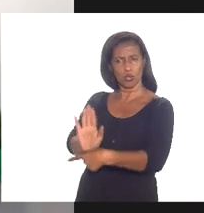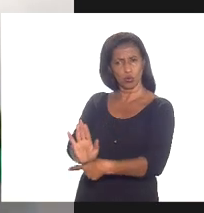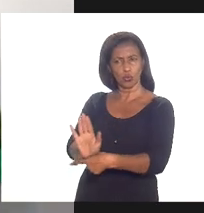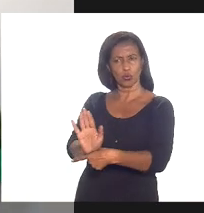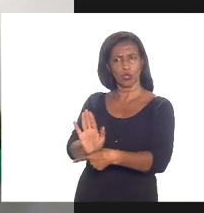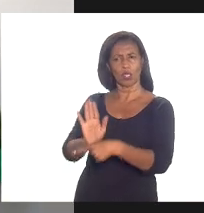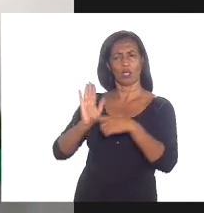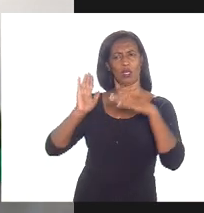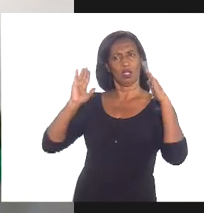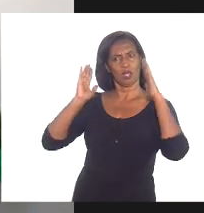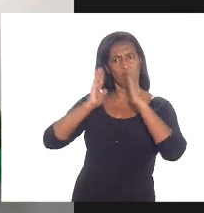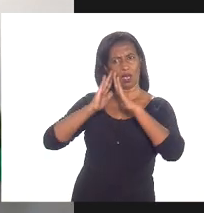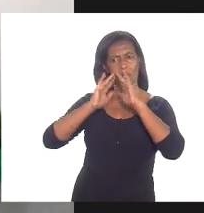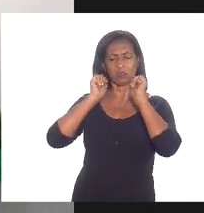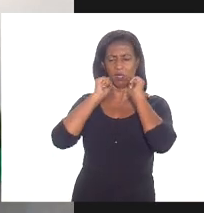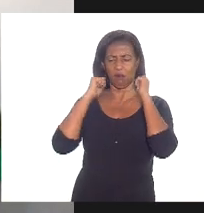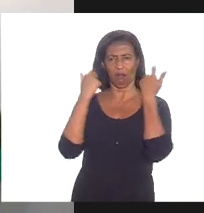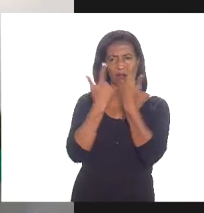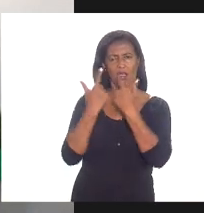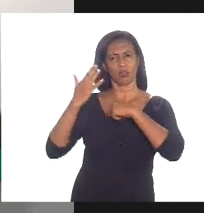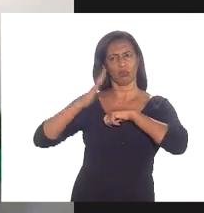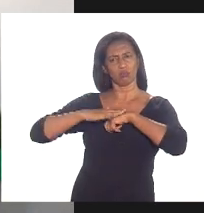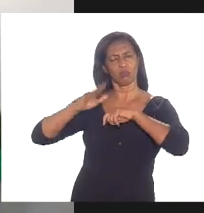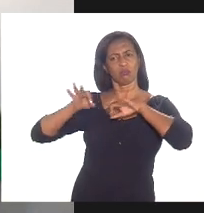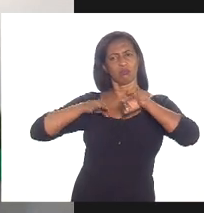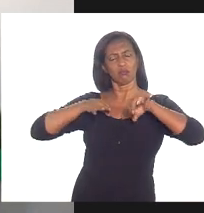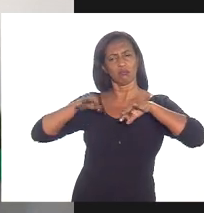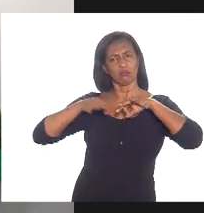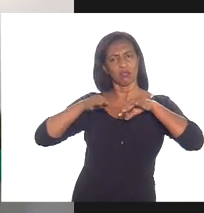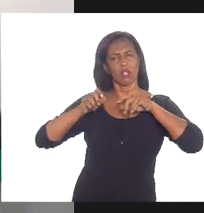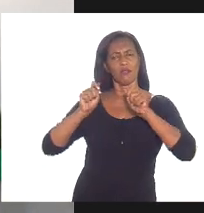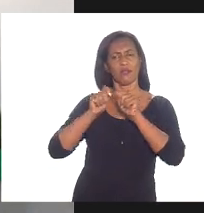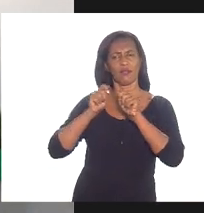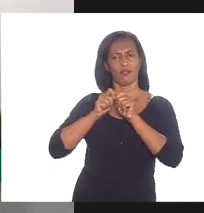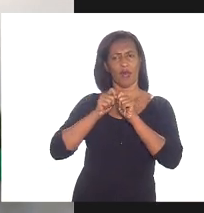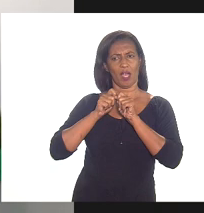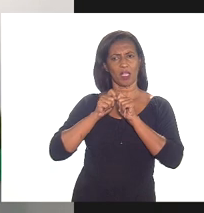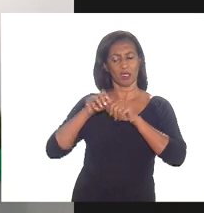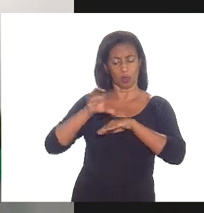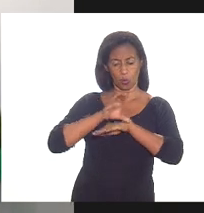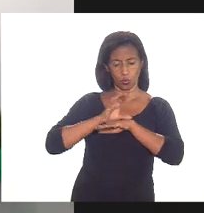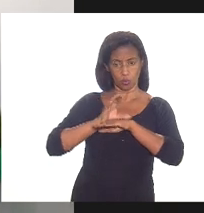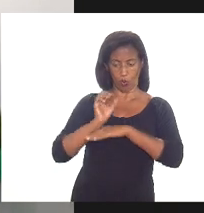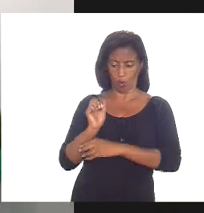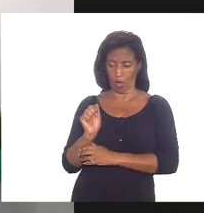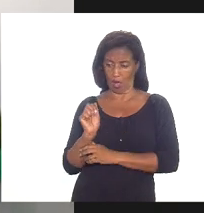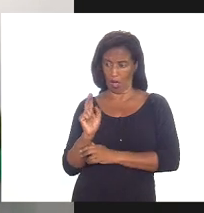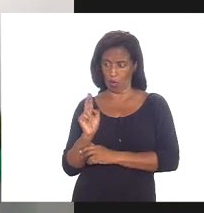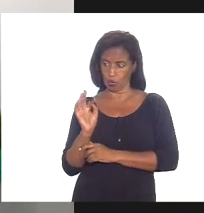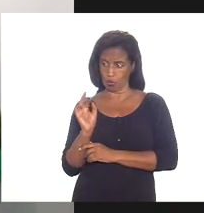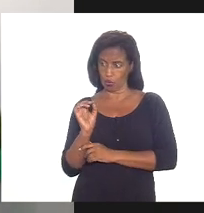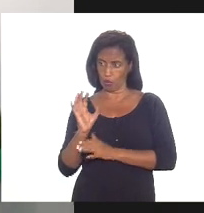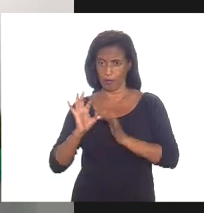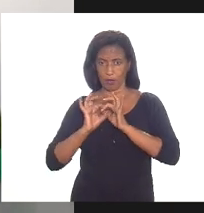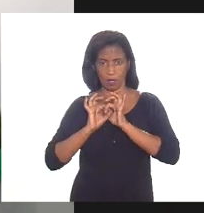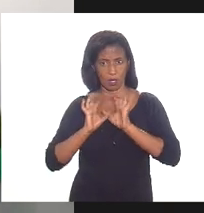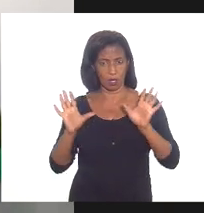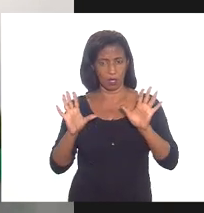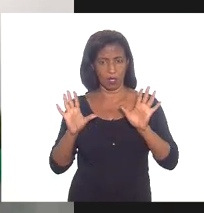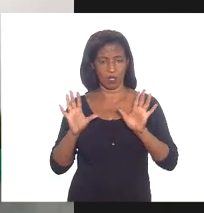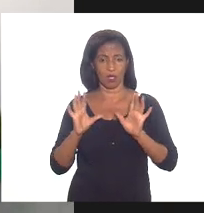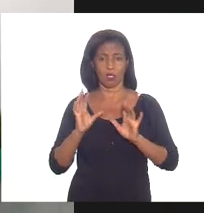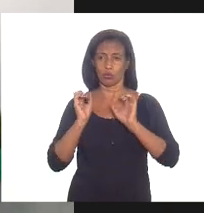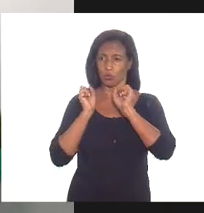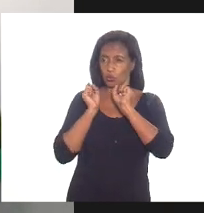esta casa se propõe a fazer. Isso está na Constituição, a autonomia dos poderes instituídos,